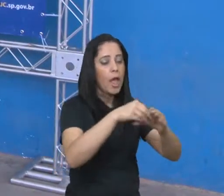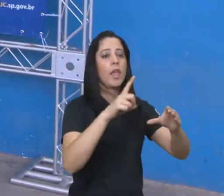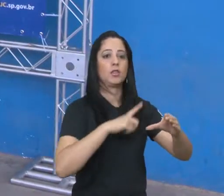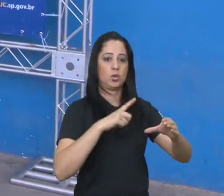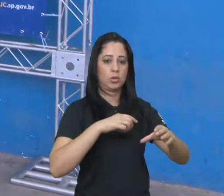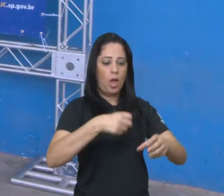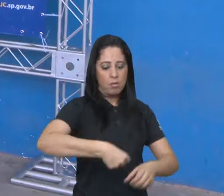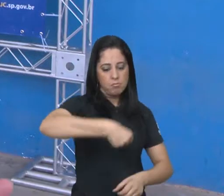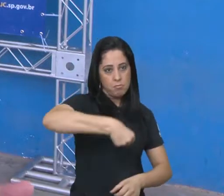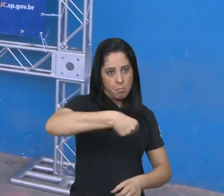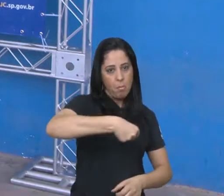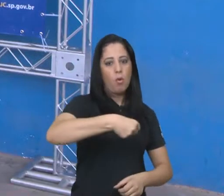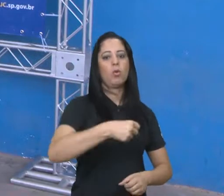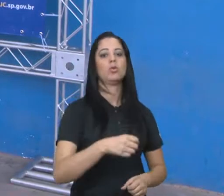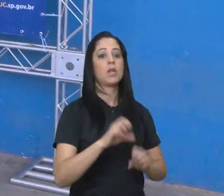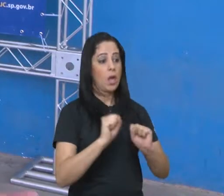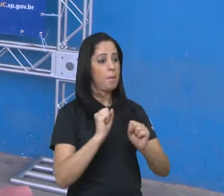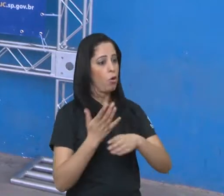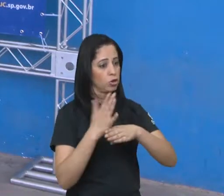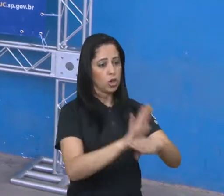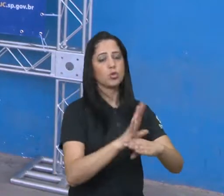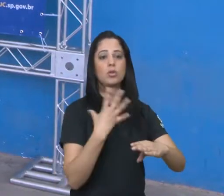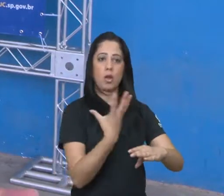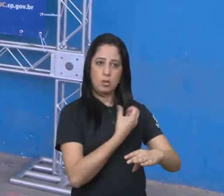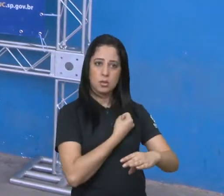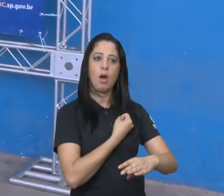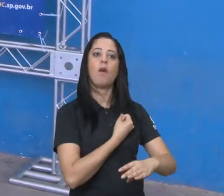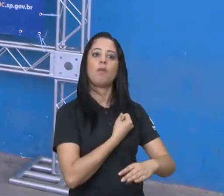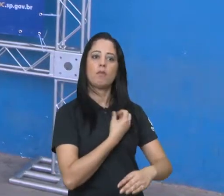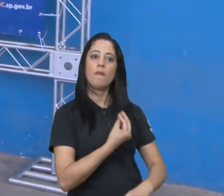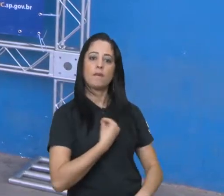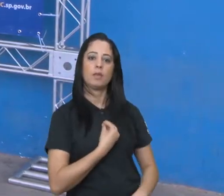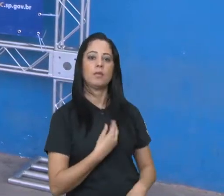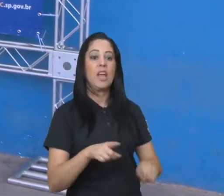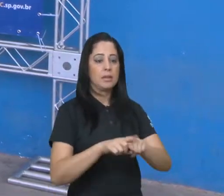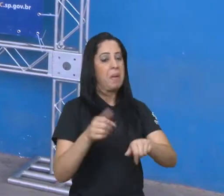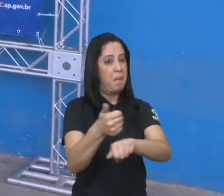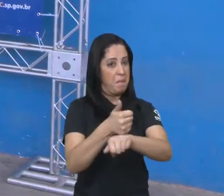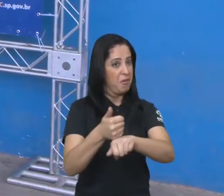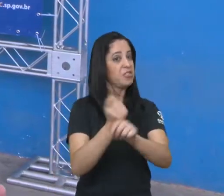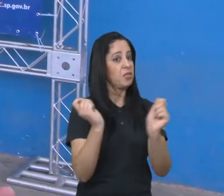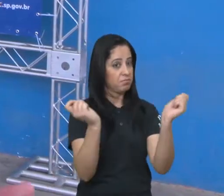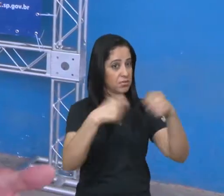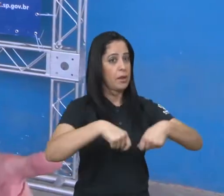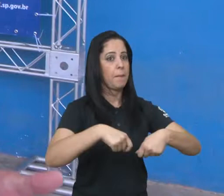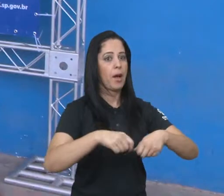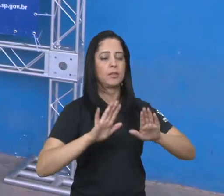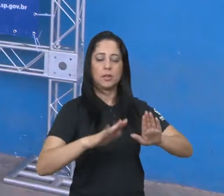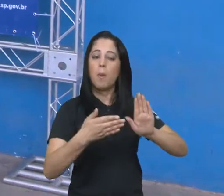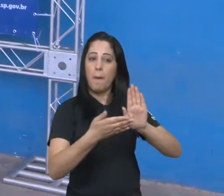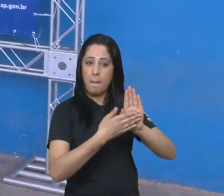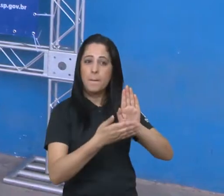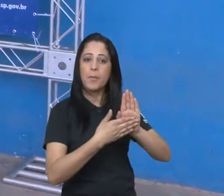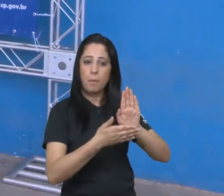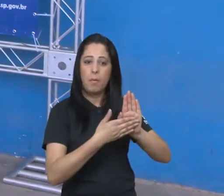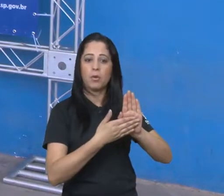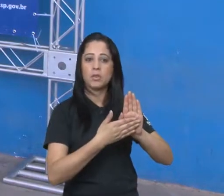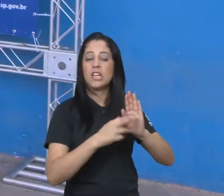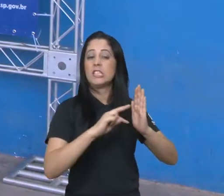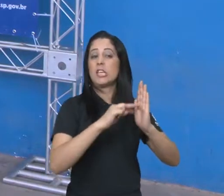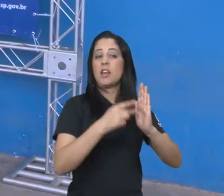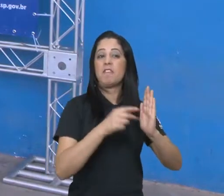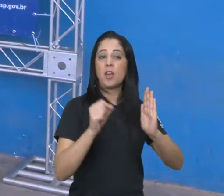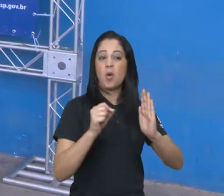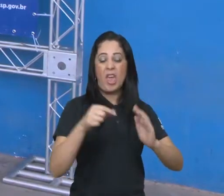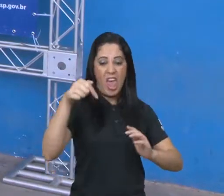Municipal e vai aumentar, né, a quantidade de equipamento que pode salvar vidas e profissionais capacitados.